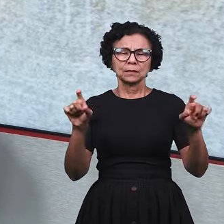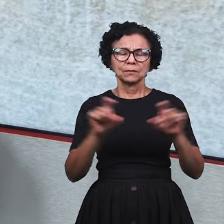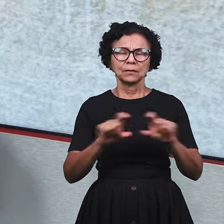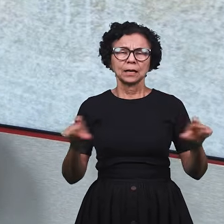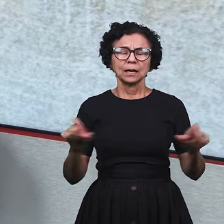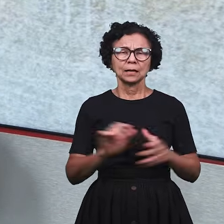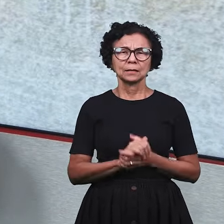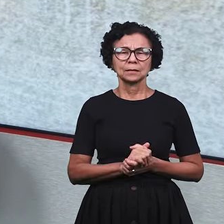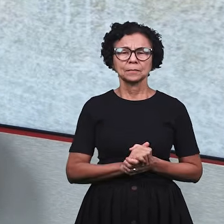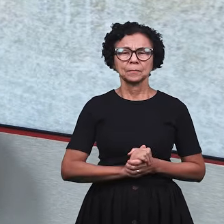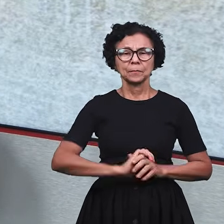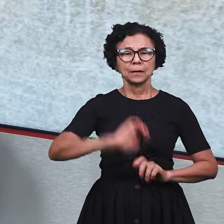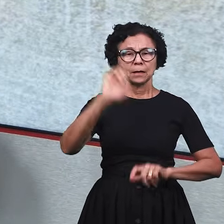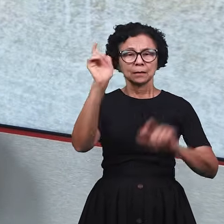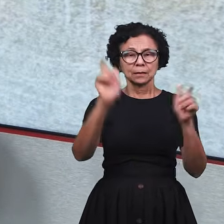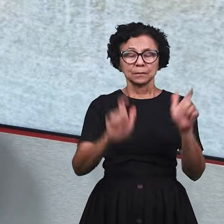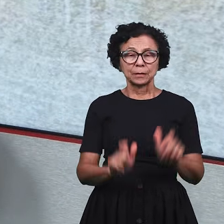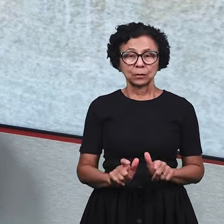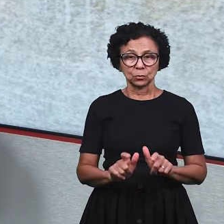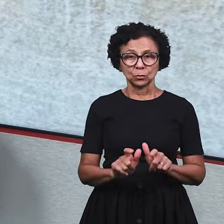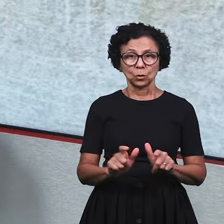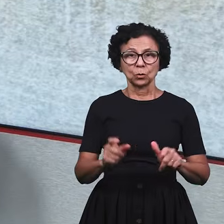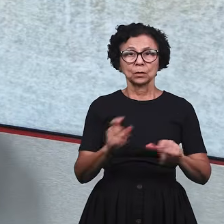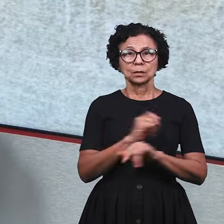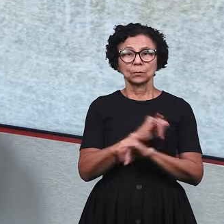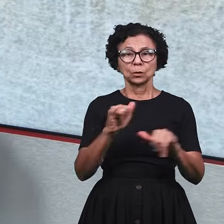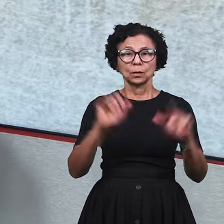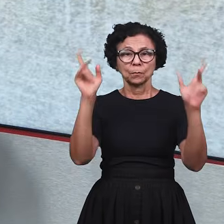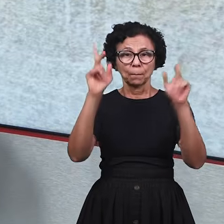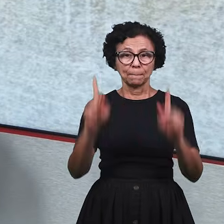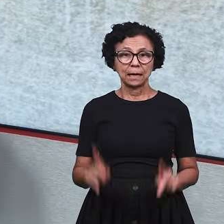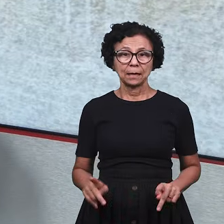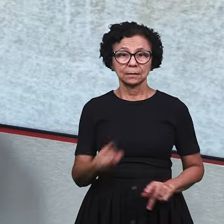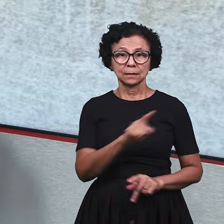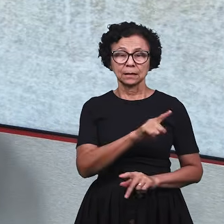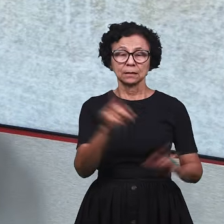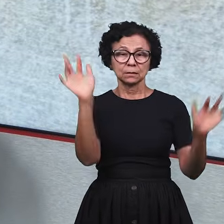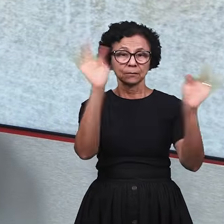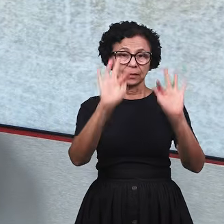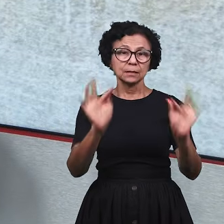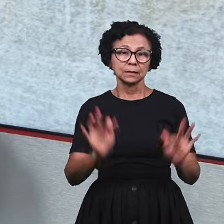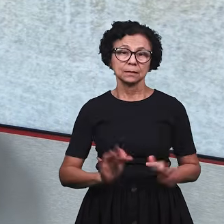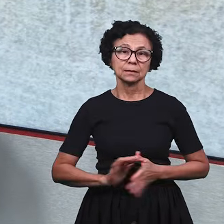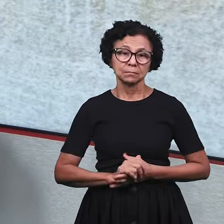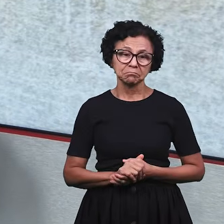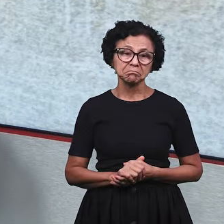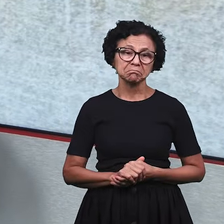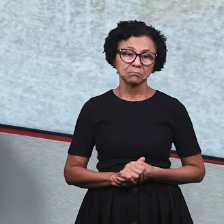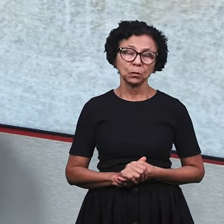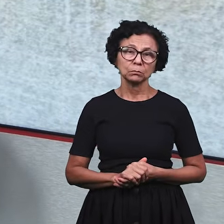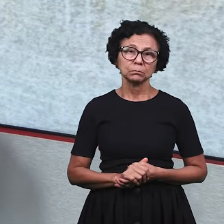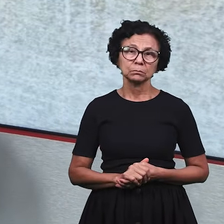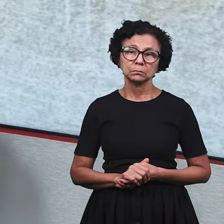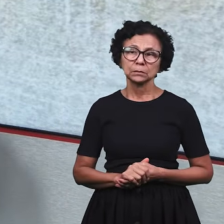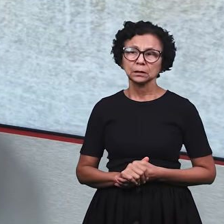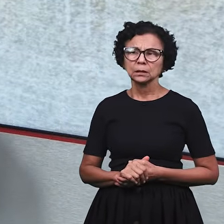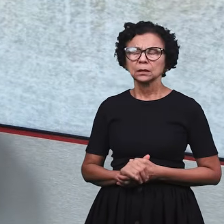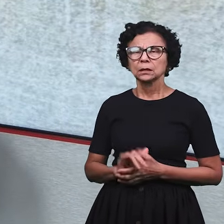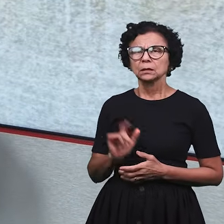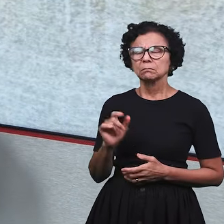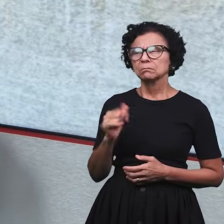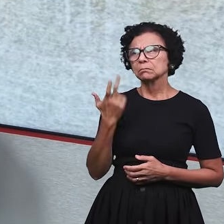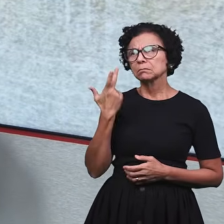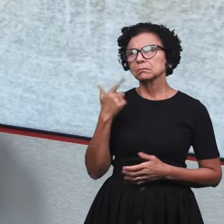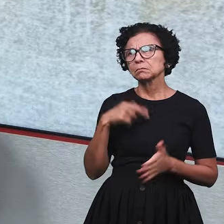assim: bem-aventurados os pacificadores. Bom, com relação a esse tema, é muito comum as